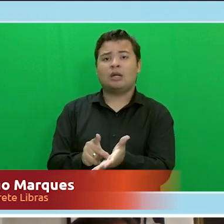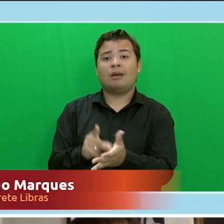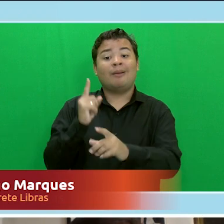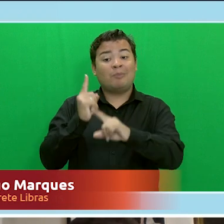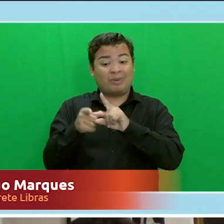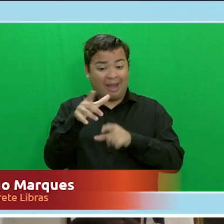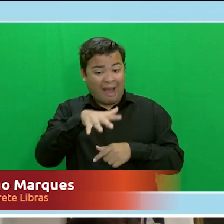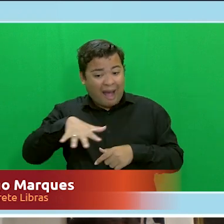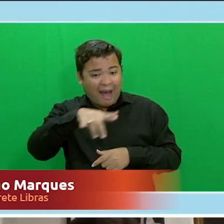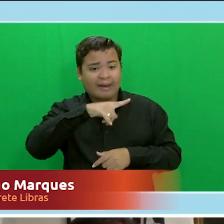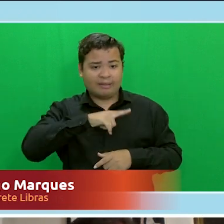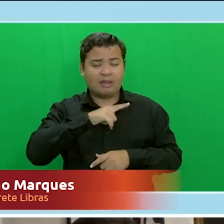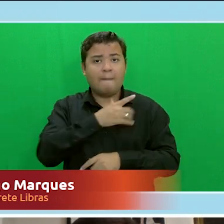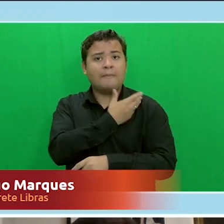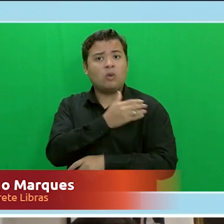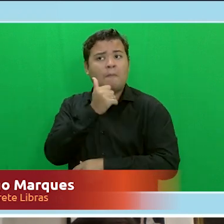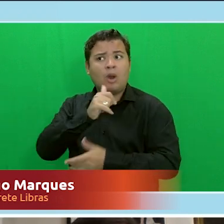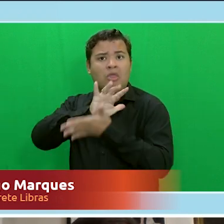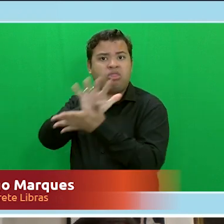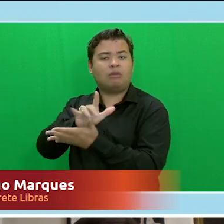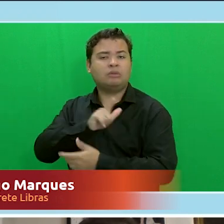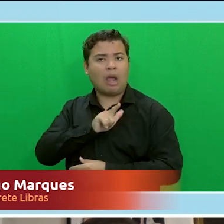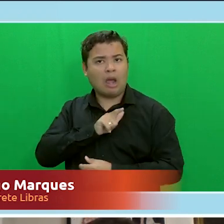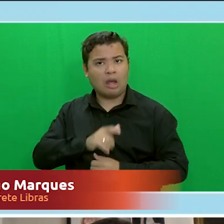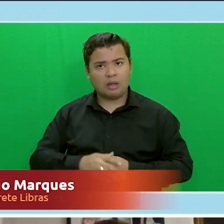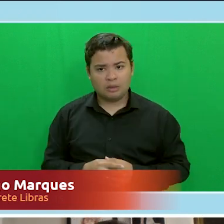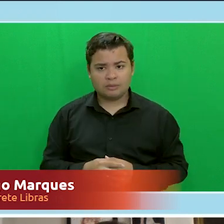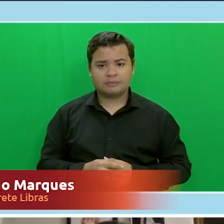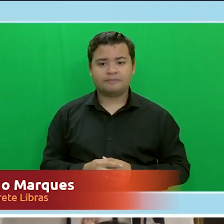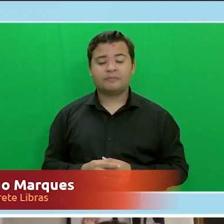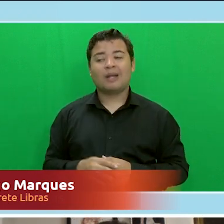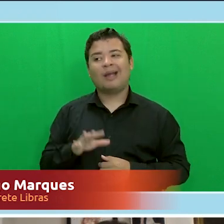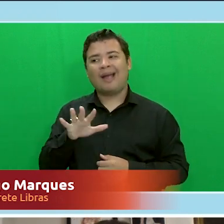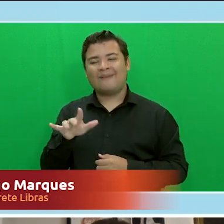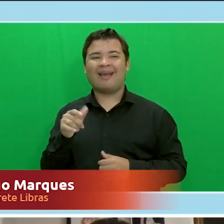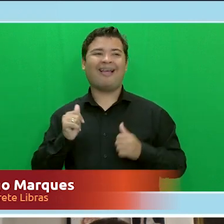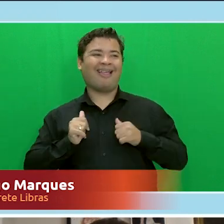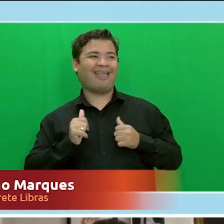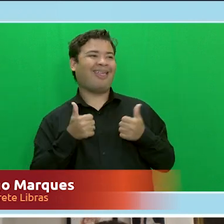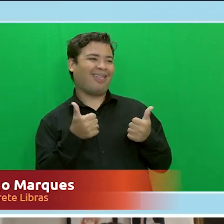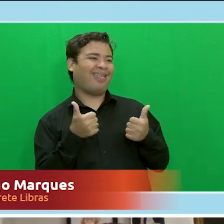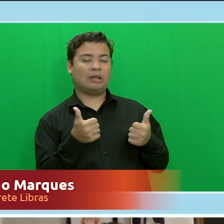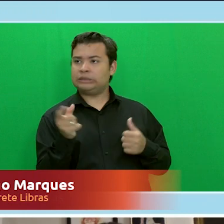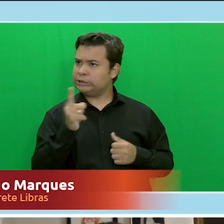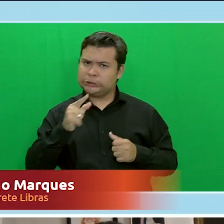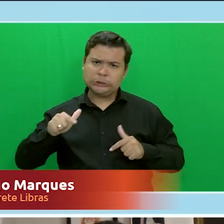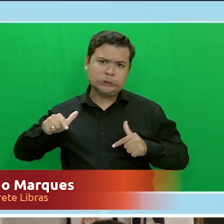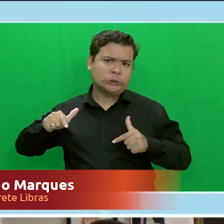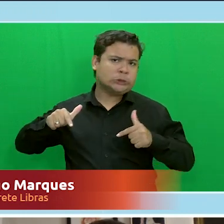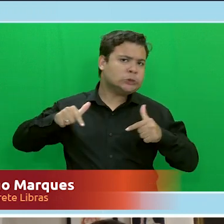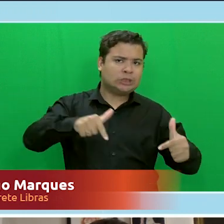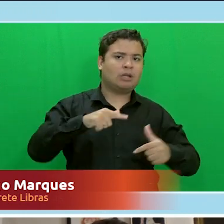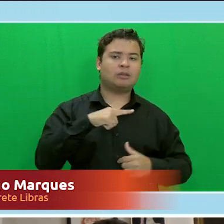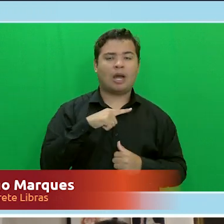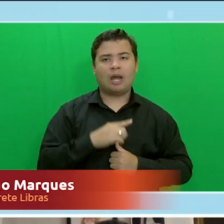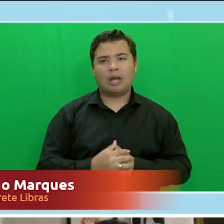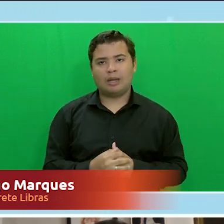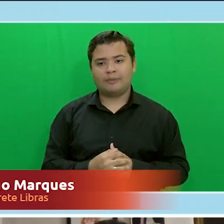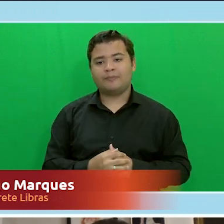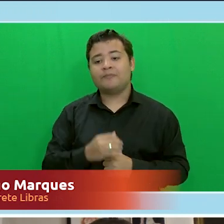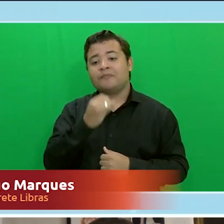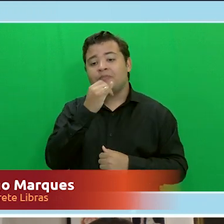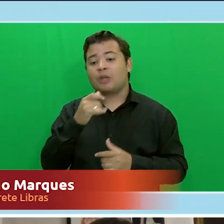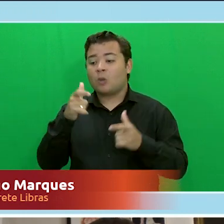também ele é sexista. Né? E você vai ver, só que há resistência. Os mesmos lugares que